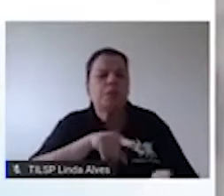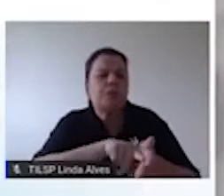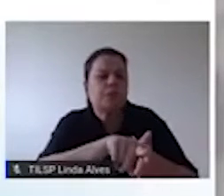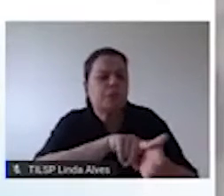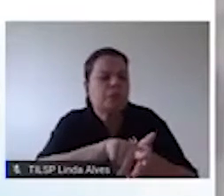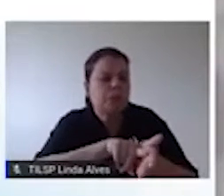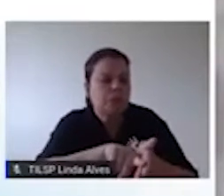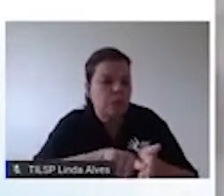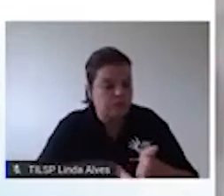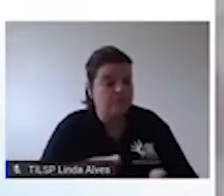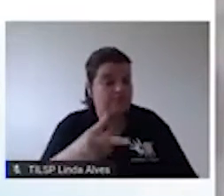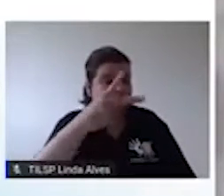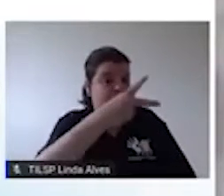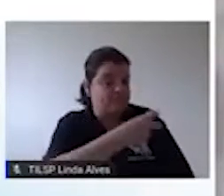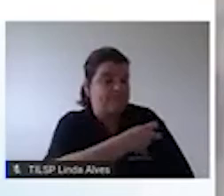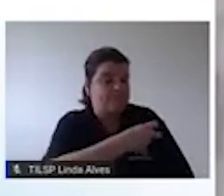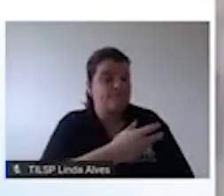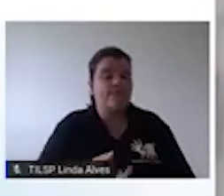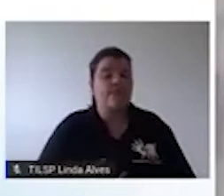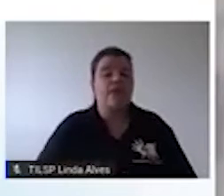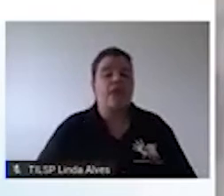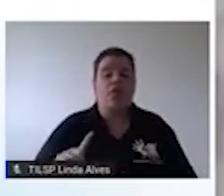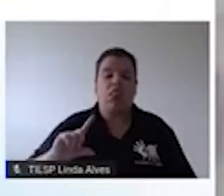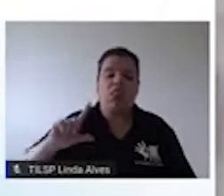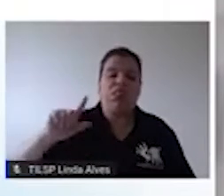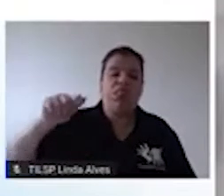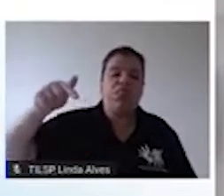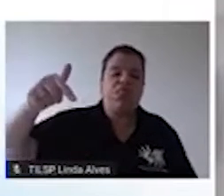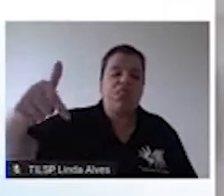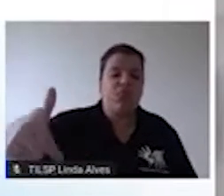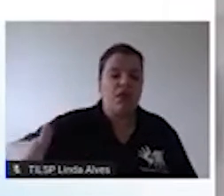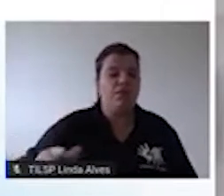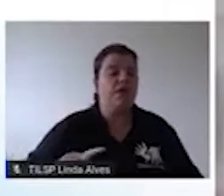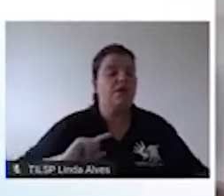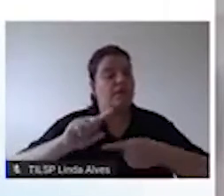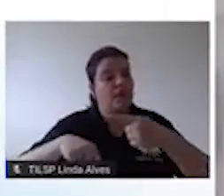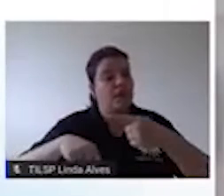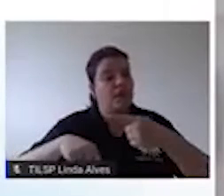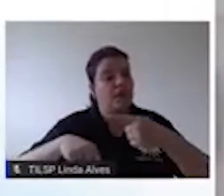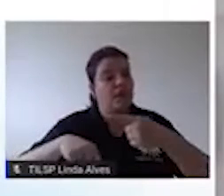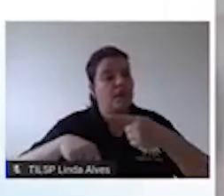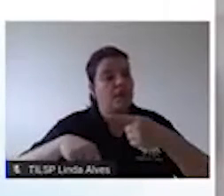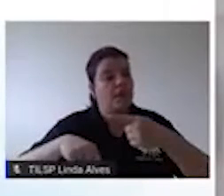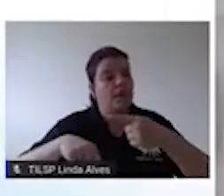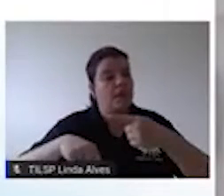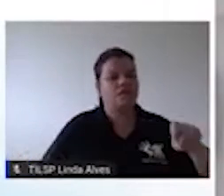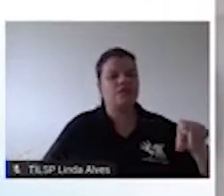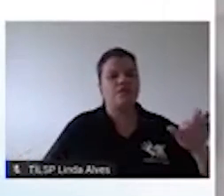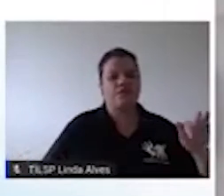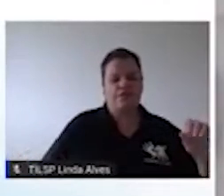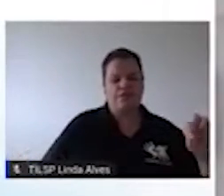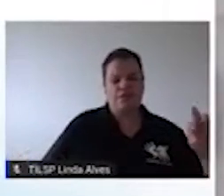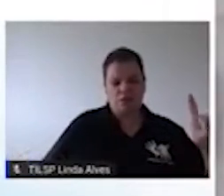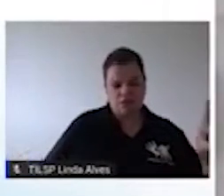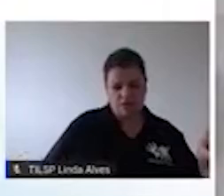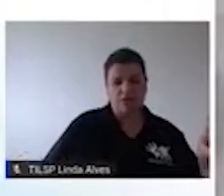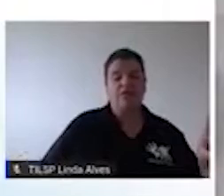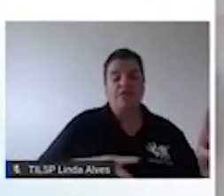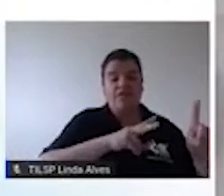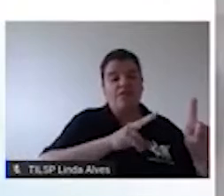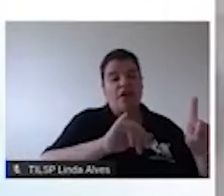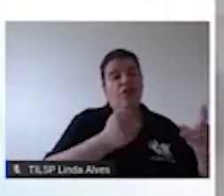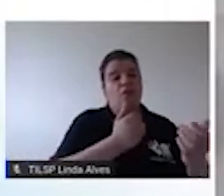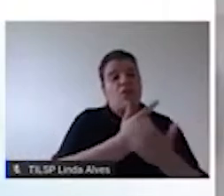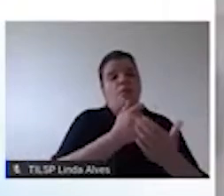respeito dela, né? E quando, mais tarde, um pouco, a vacina Oxford-AstraZeneca for também registrada e for comprada